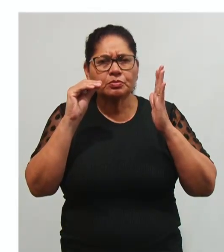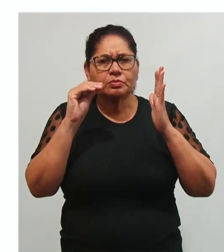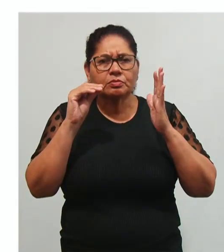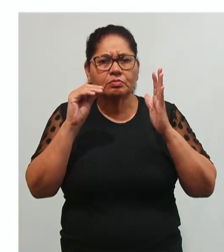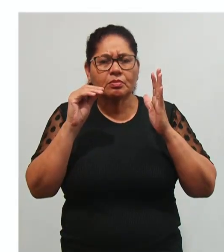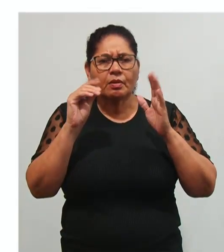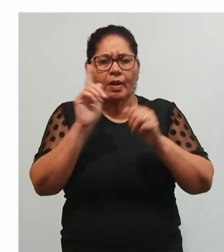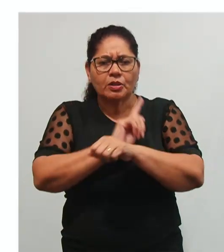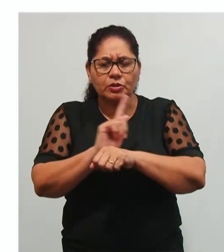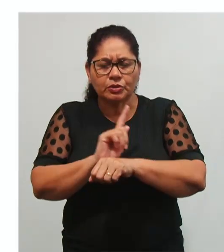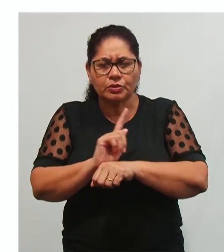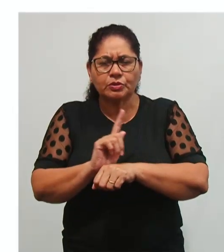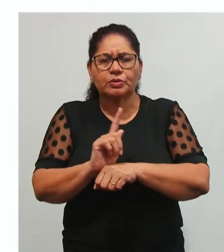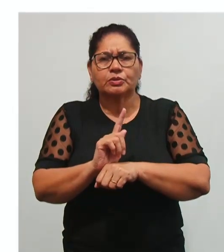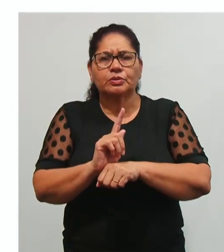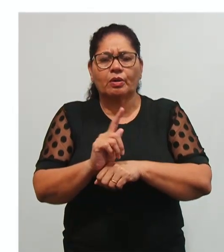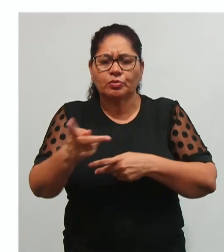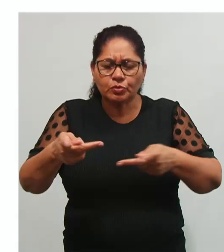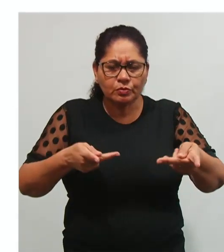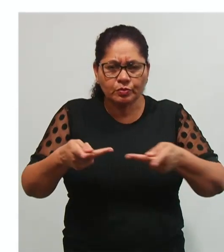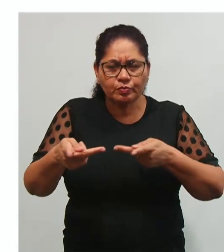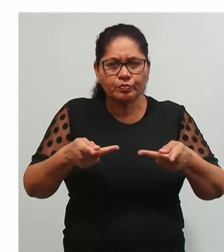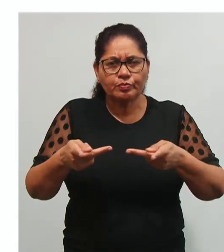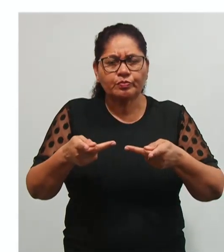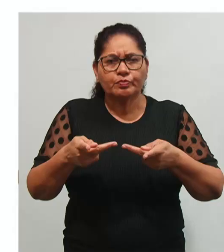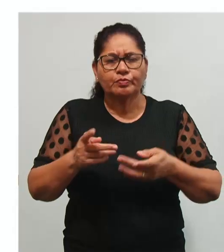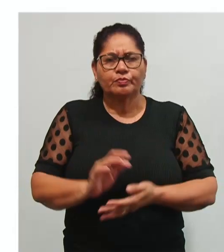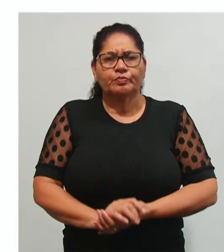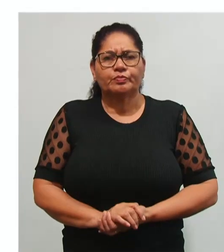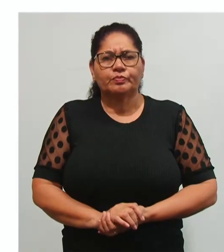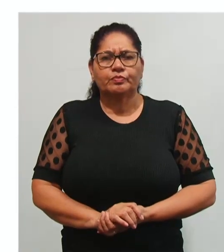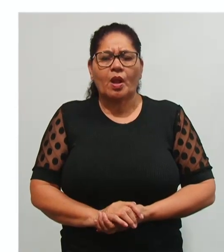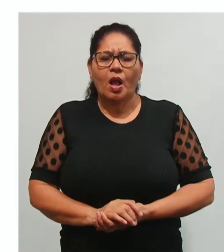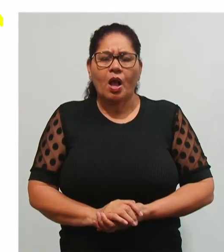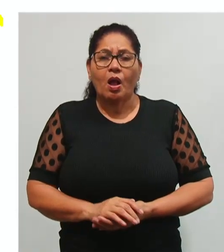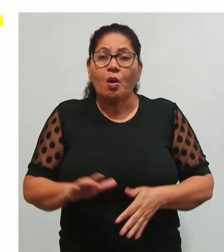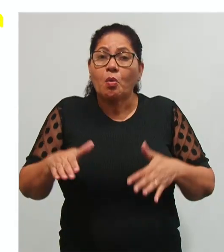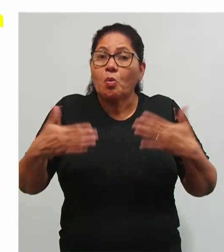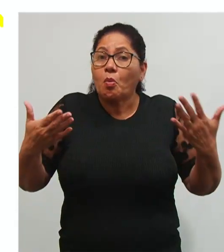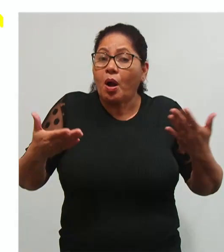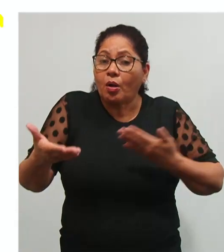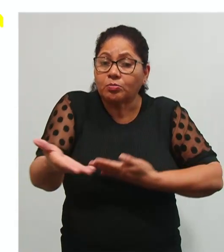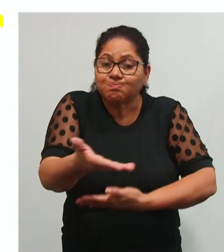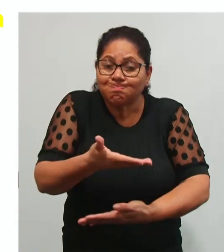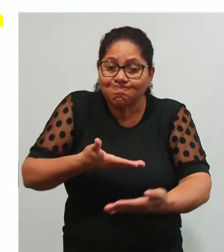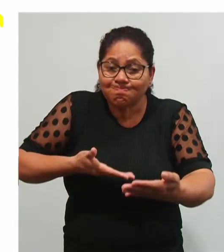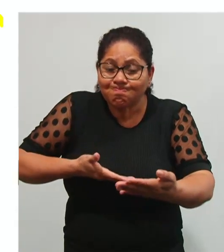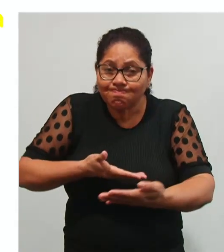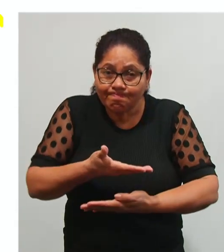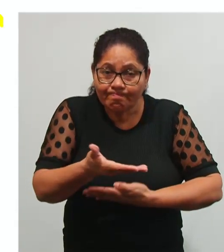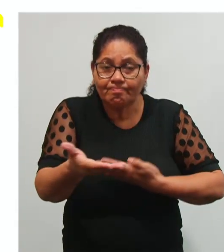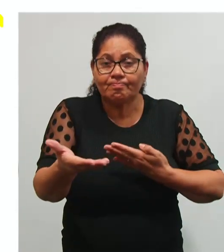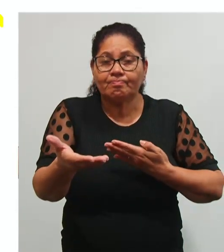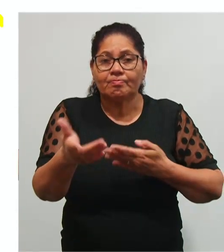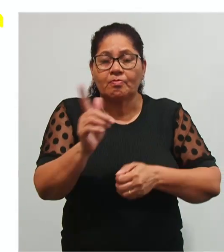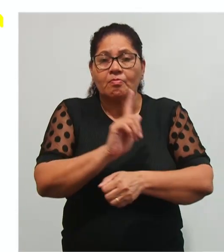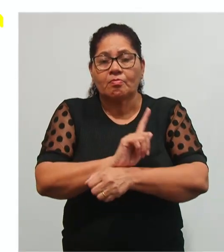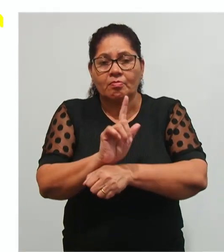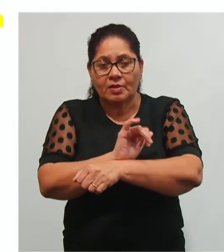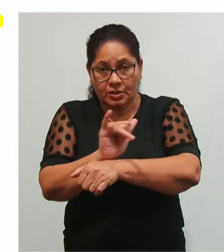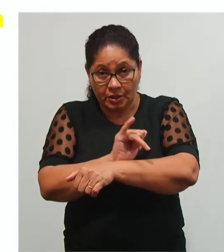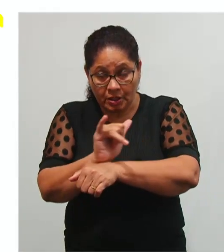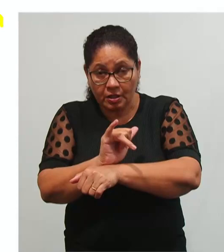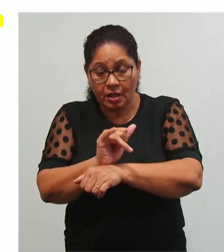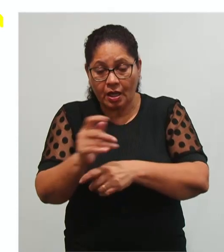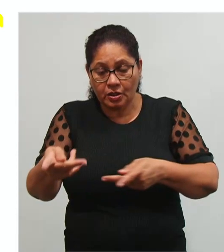abordagens para a gestão de um projeto, qual que é a relação da gestão estratégica com a gestão de